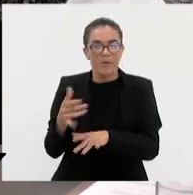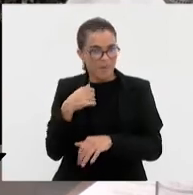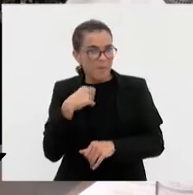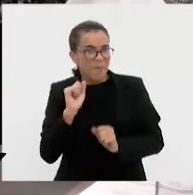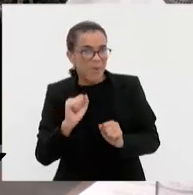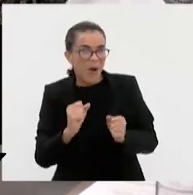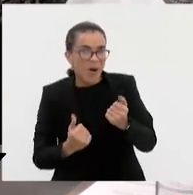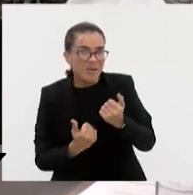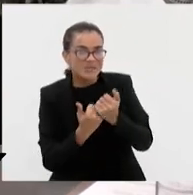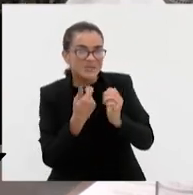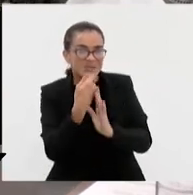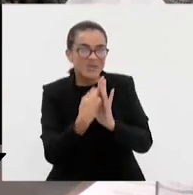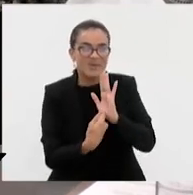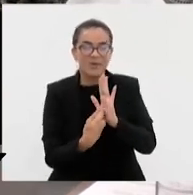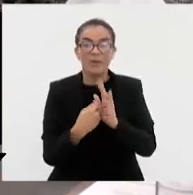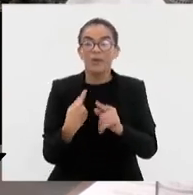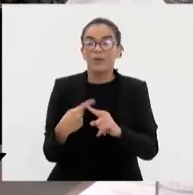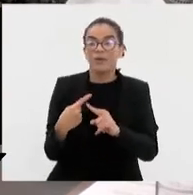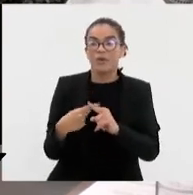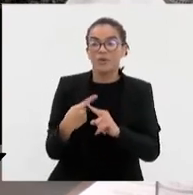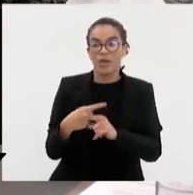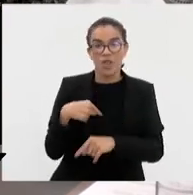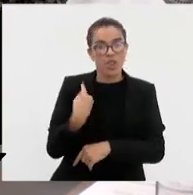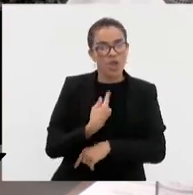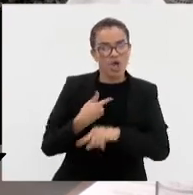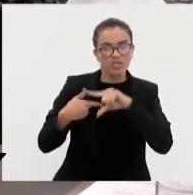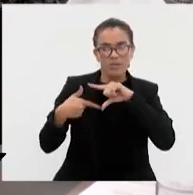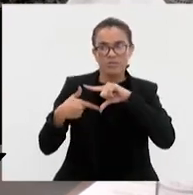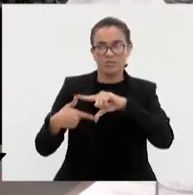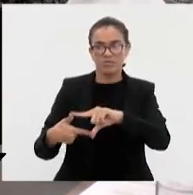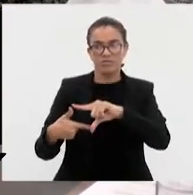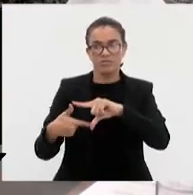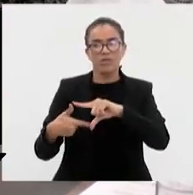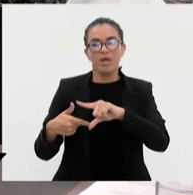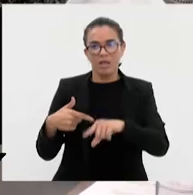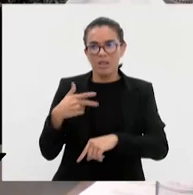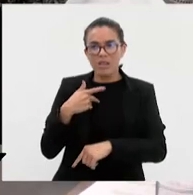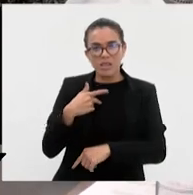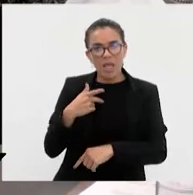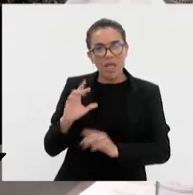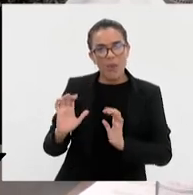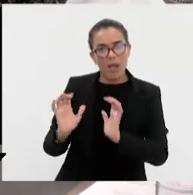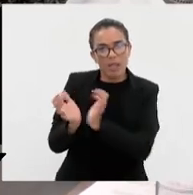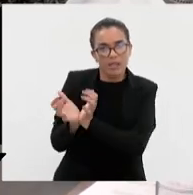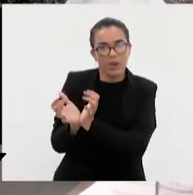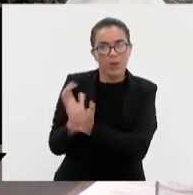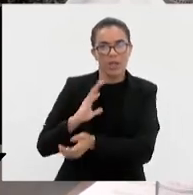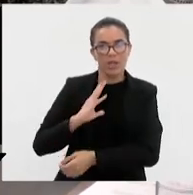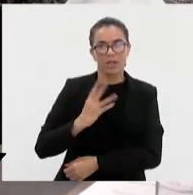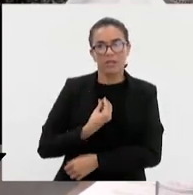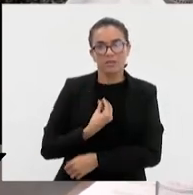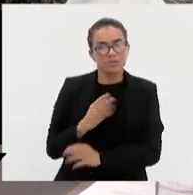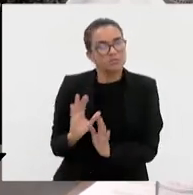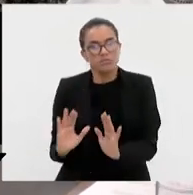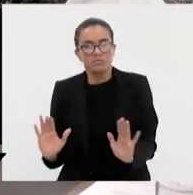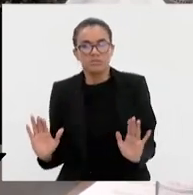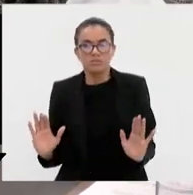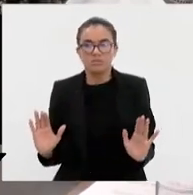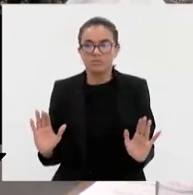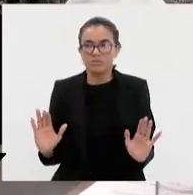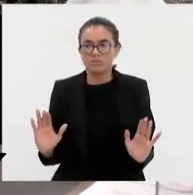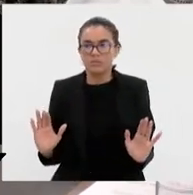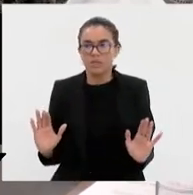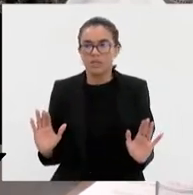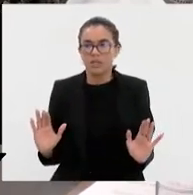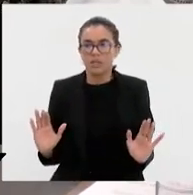Pode, por favor. Agora. Que apesar de sermos conservadores, nós estamos aceitando que existe a categoria trans. Isso é inclusão. Mas eu quero